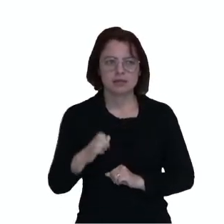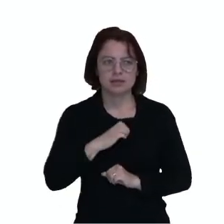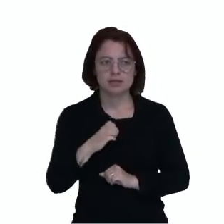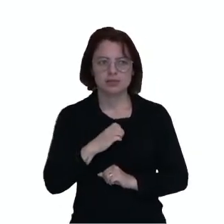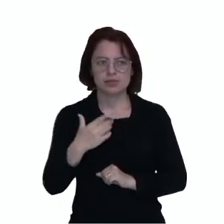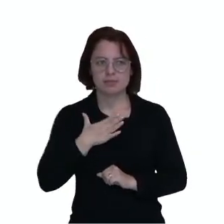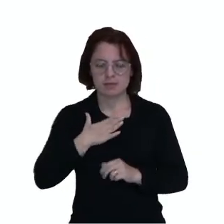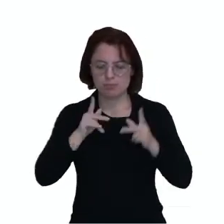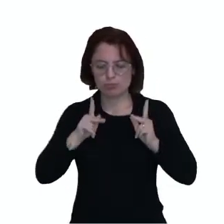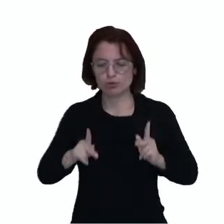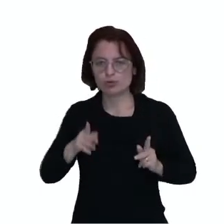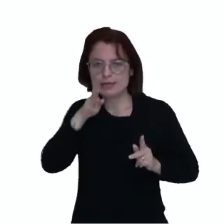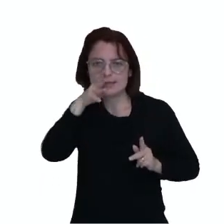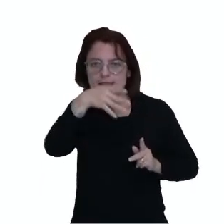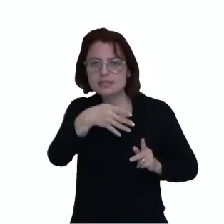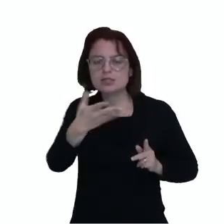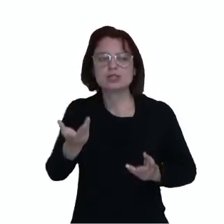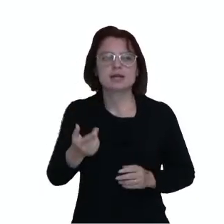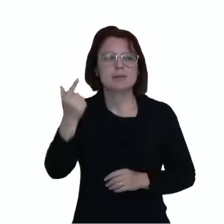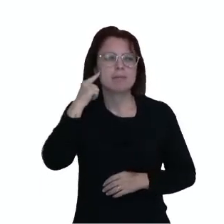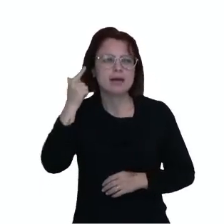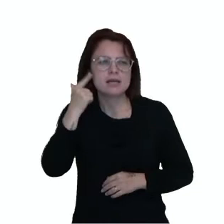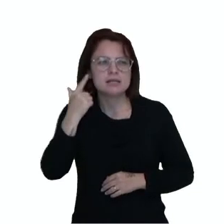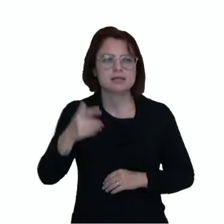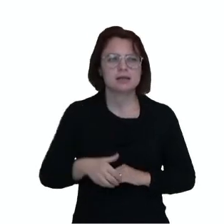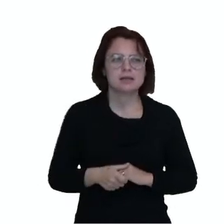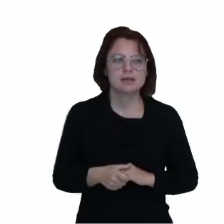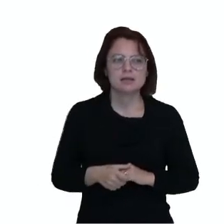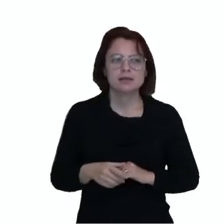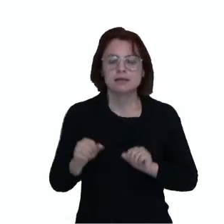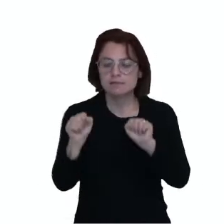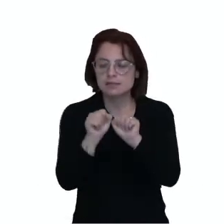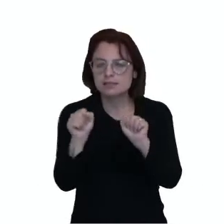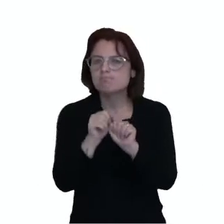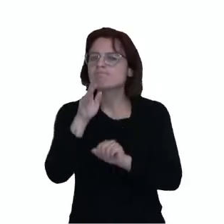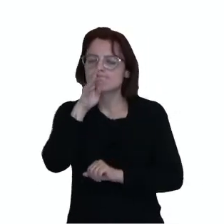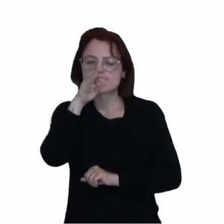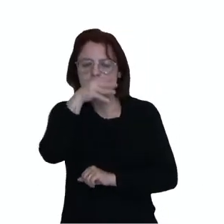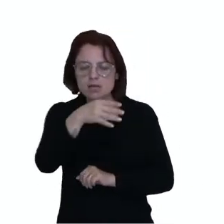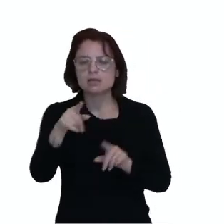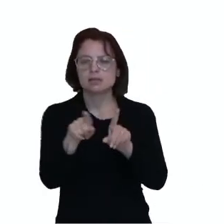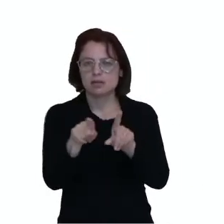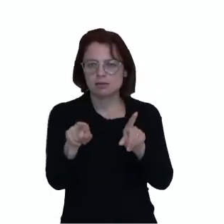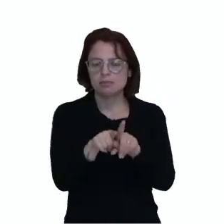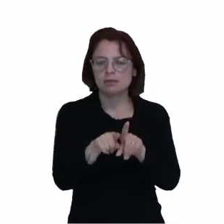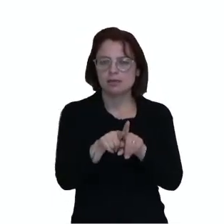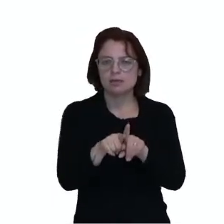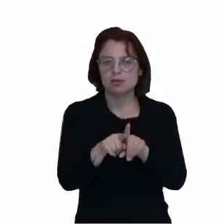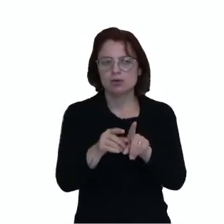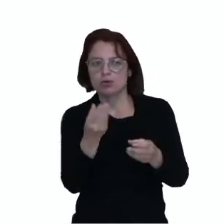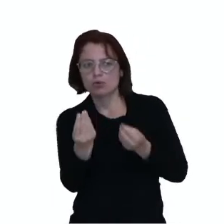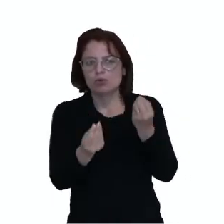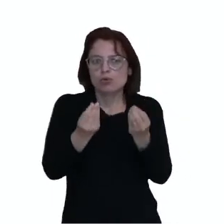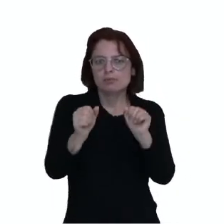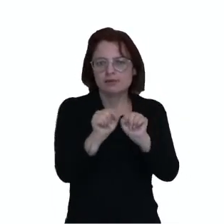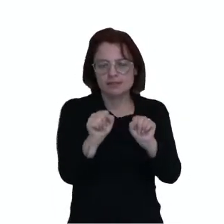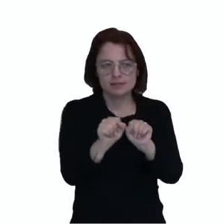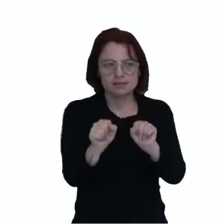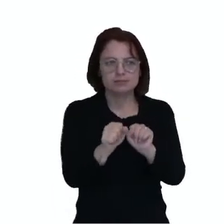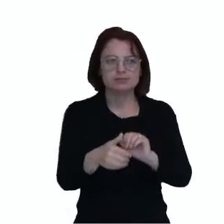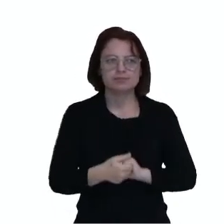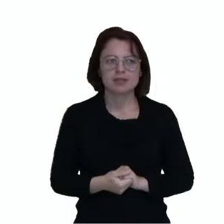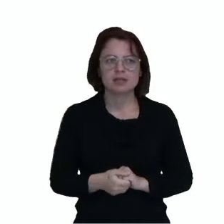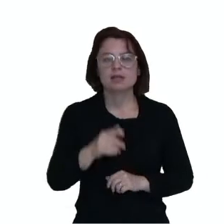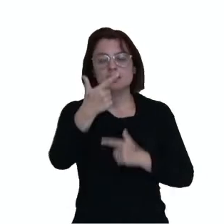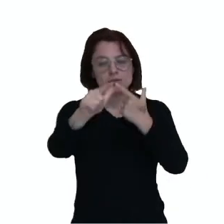postura crítica. Aqui se pensa e age criticamente frente aos seus próprios atos e aos atos